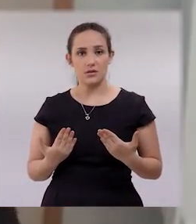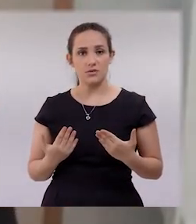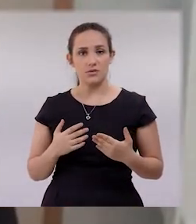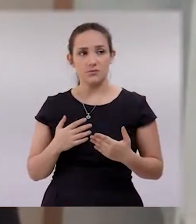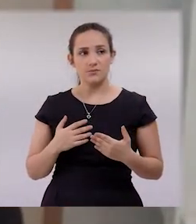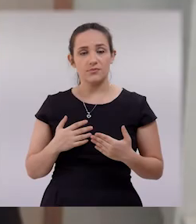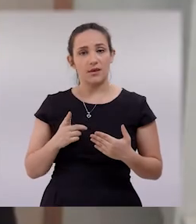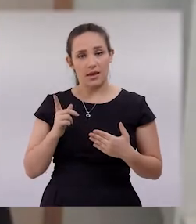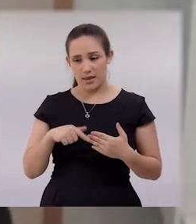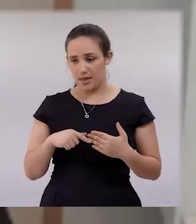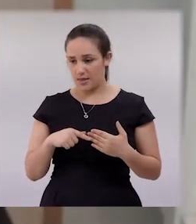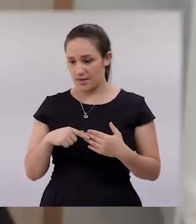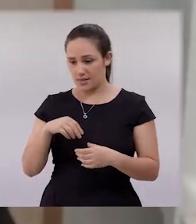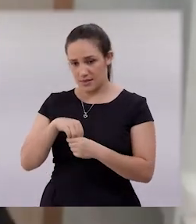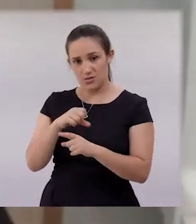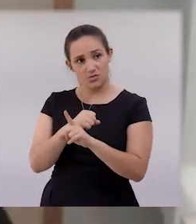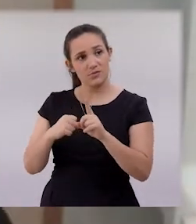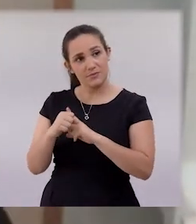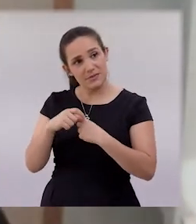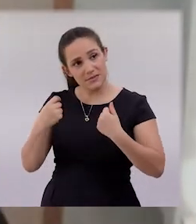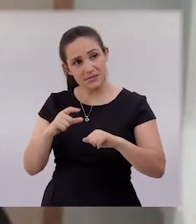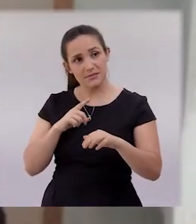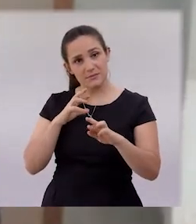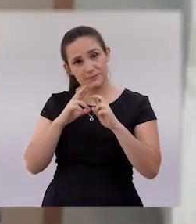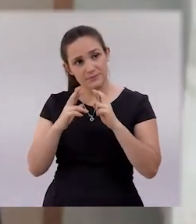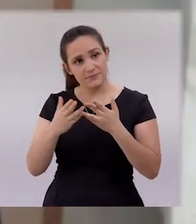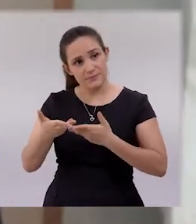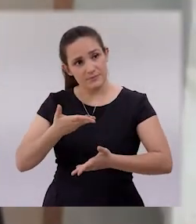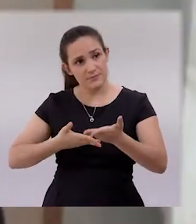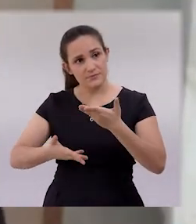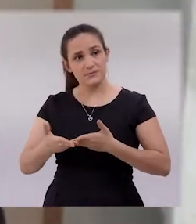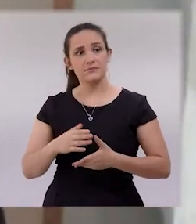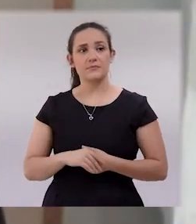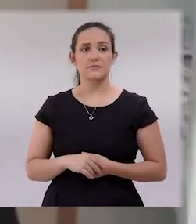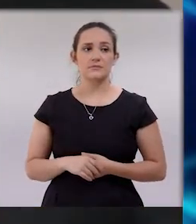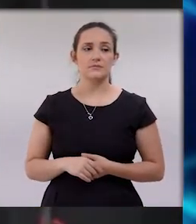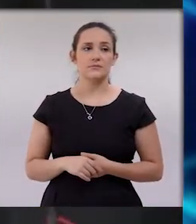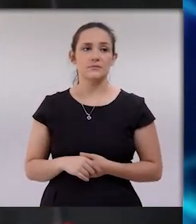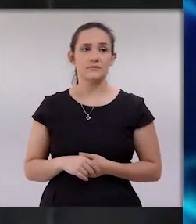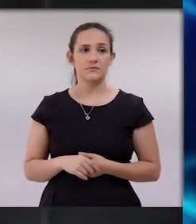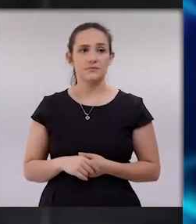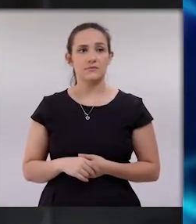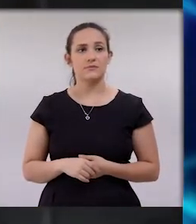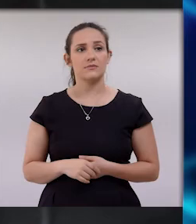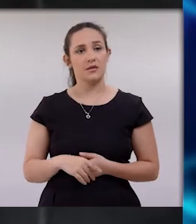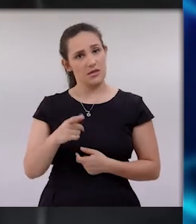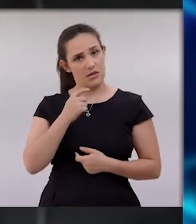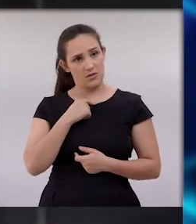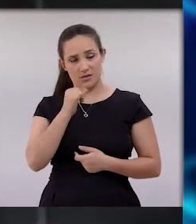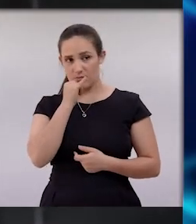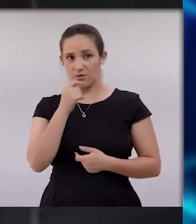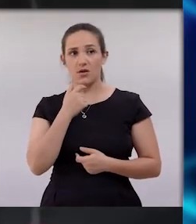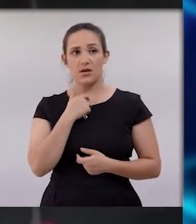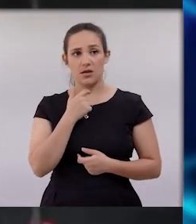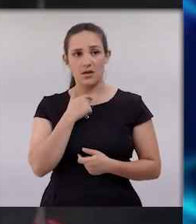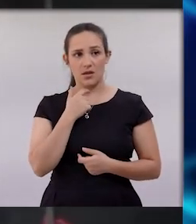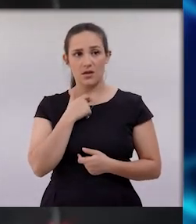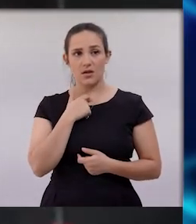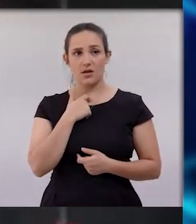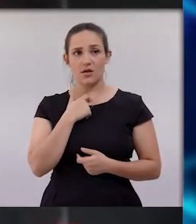própria relação consigo mesmo. E eu digo isso porque estou aqui conectado, tá,